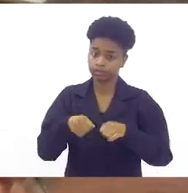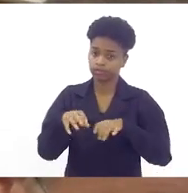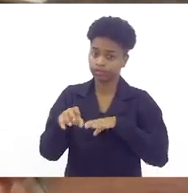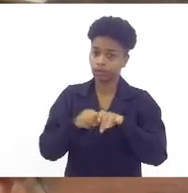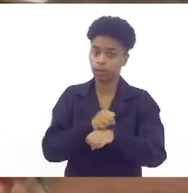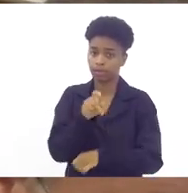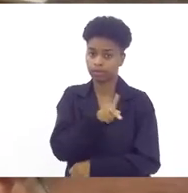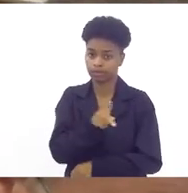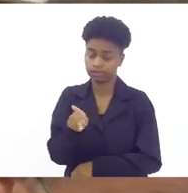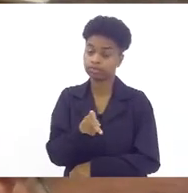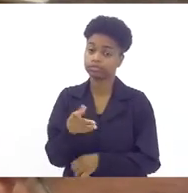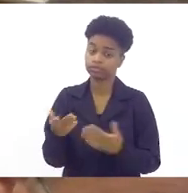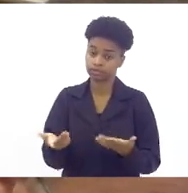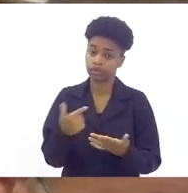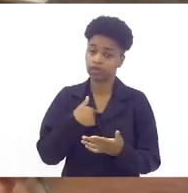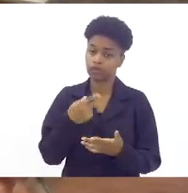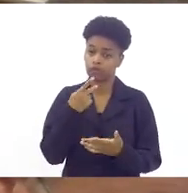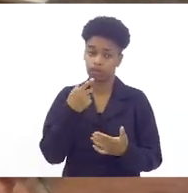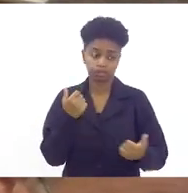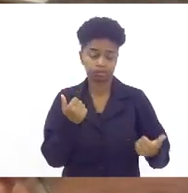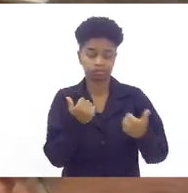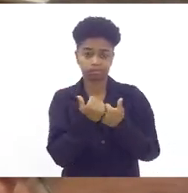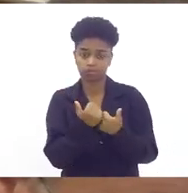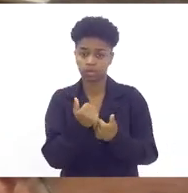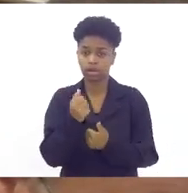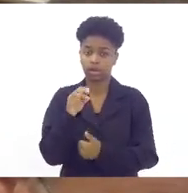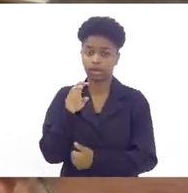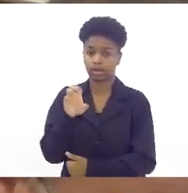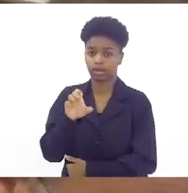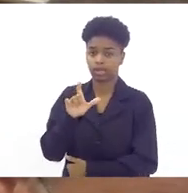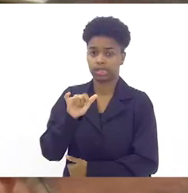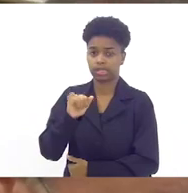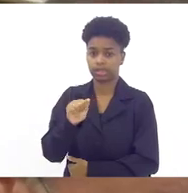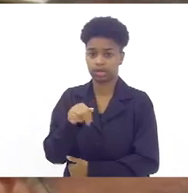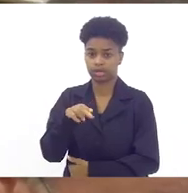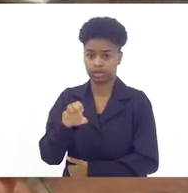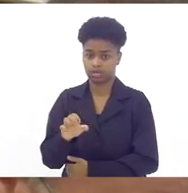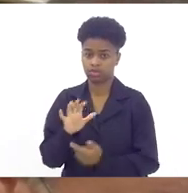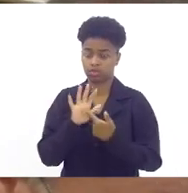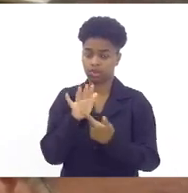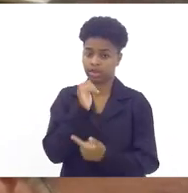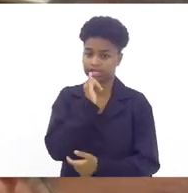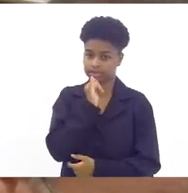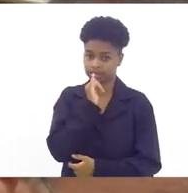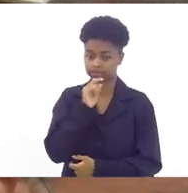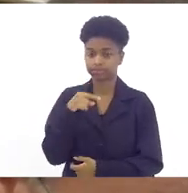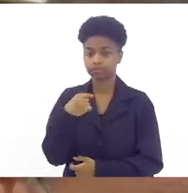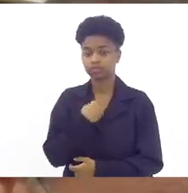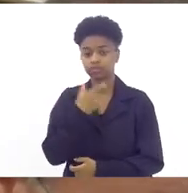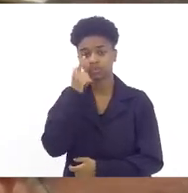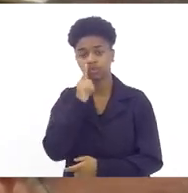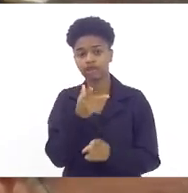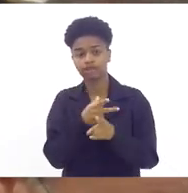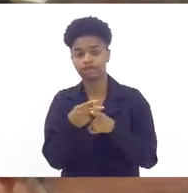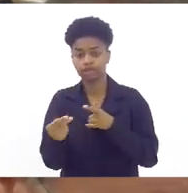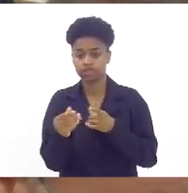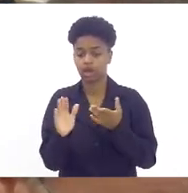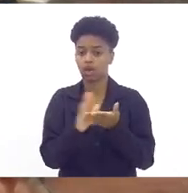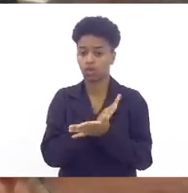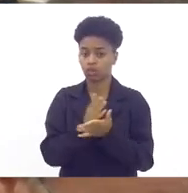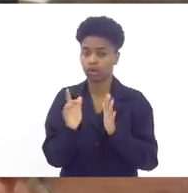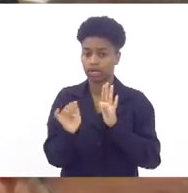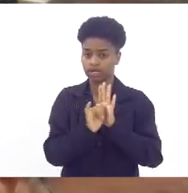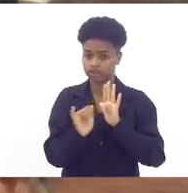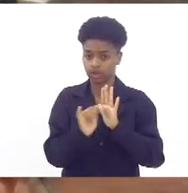quero fazer couro o que colocou Eliane para vocês terem para citar um exemplo aqui nós vencemos alguns editais